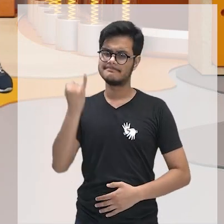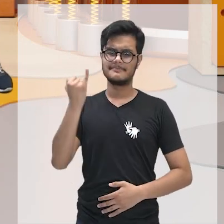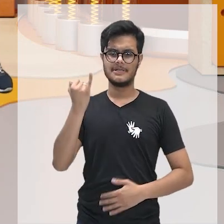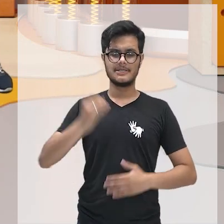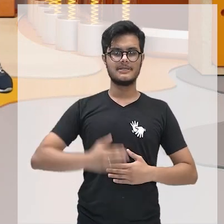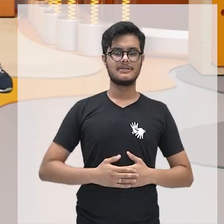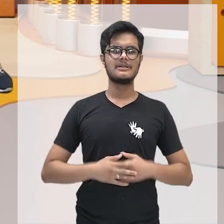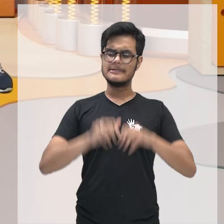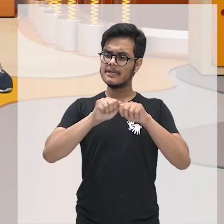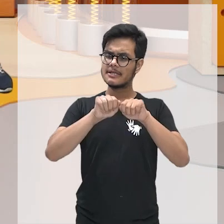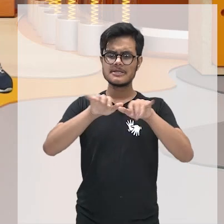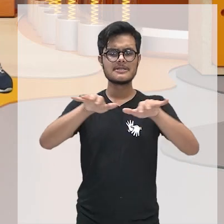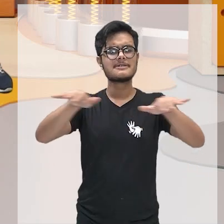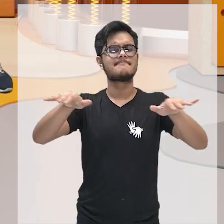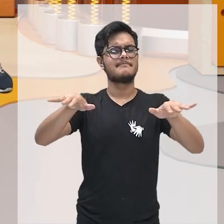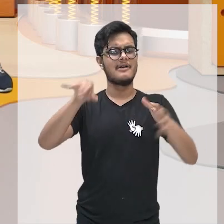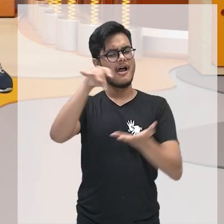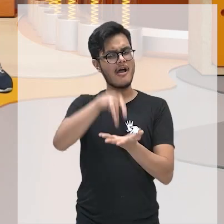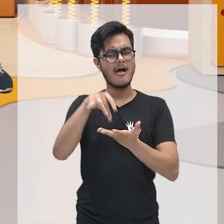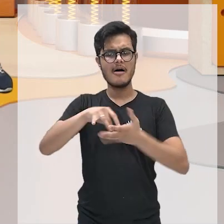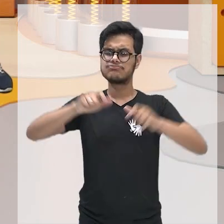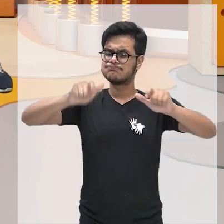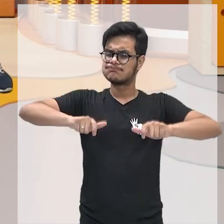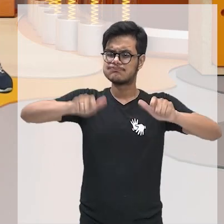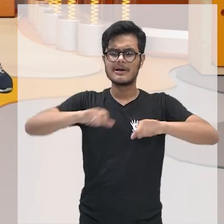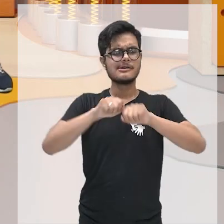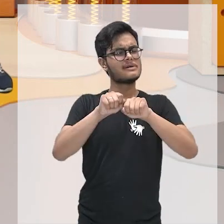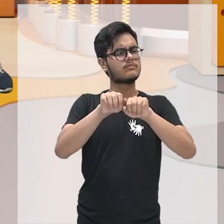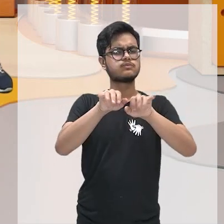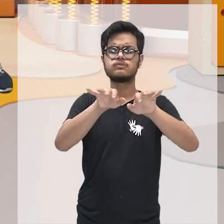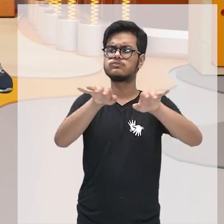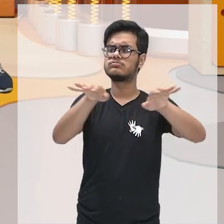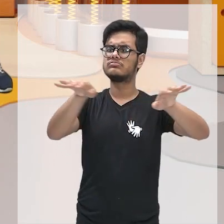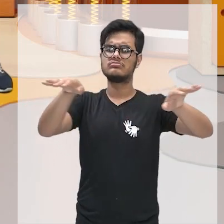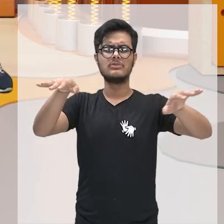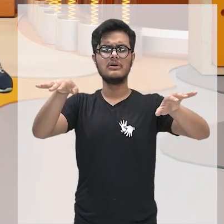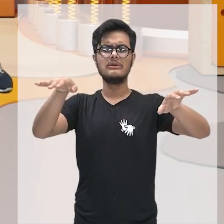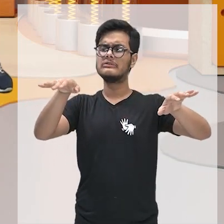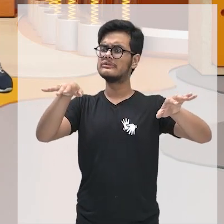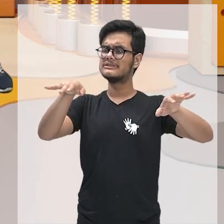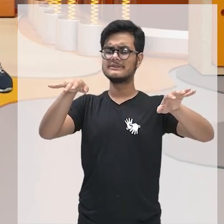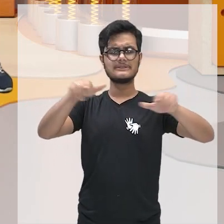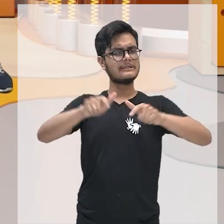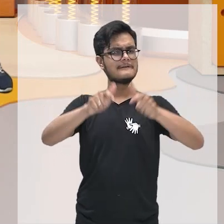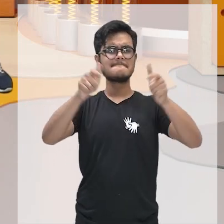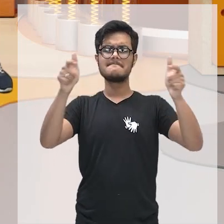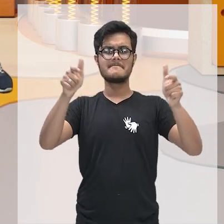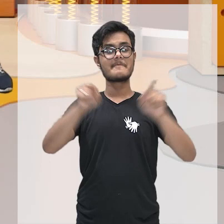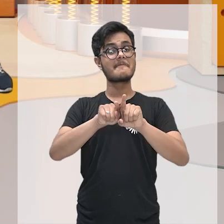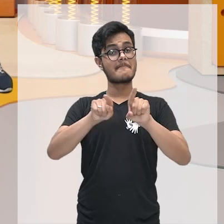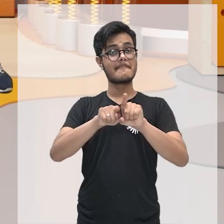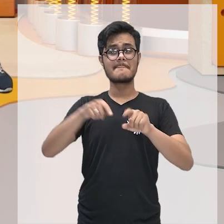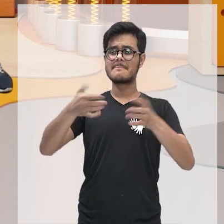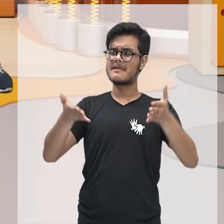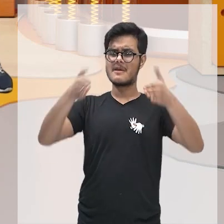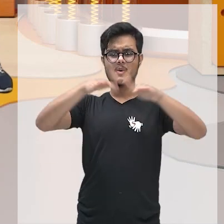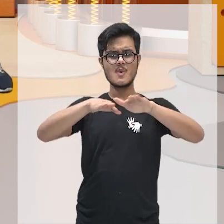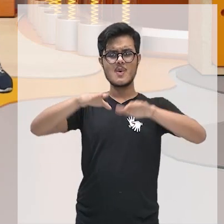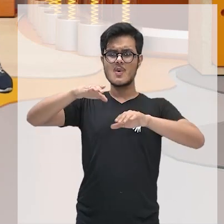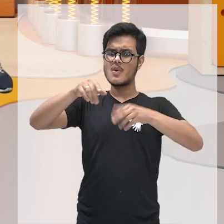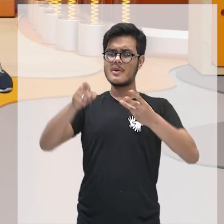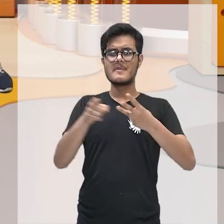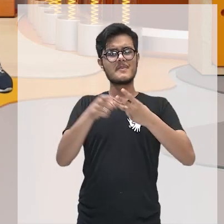ele expandiu o território de Roma expandiu Os territórios romanos e promoveu também a inclusão dos